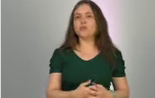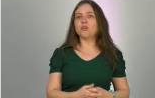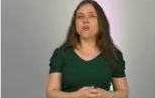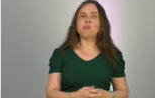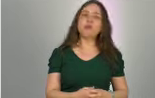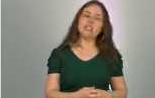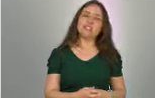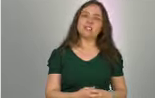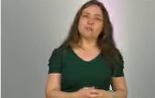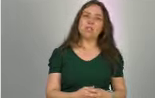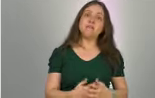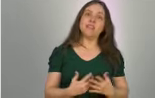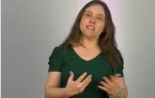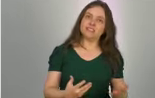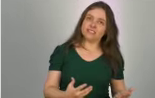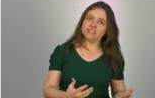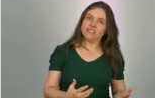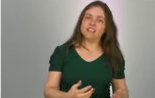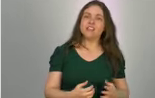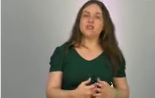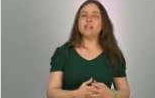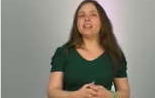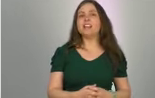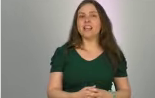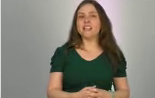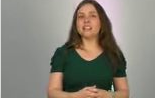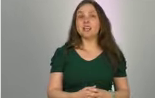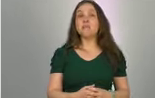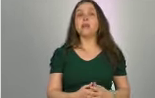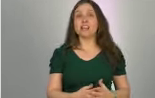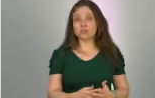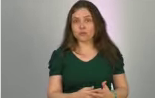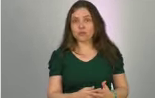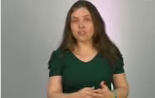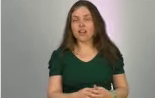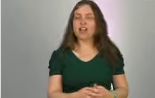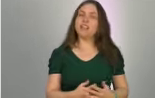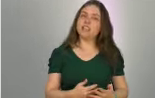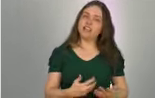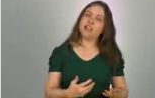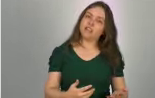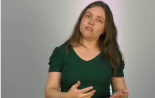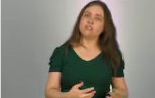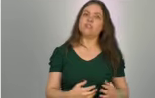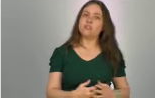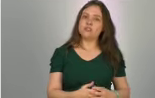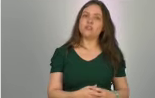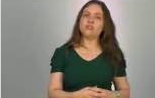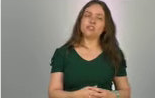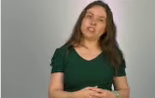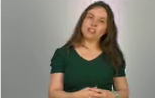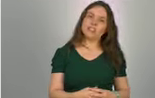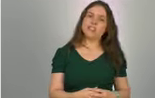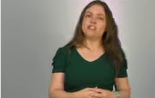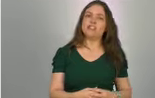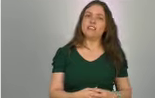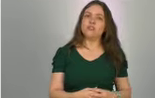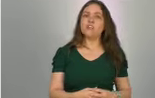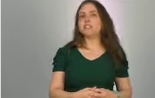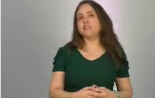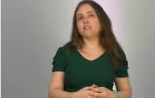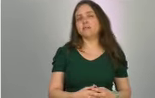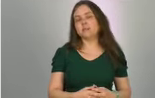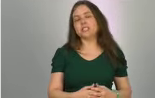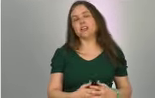nós temos uma coleção imensa de materiais impressos além é claro das coleções digitais